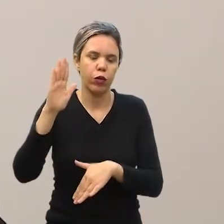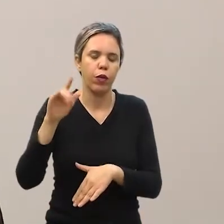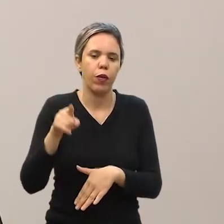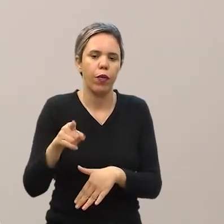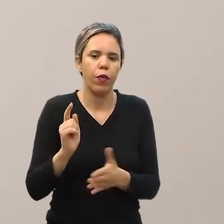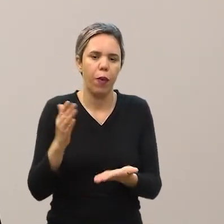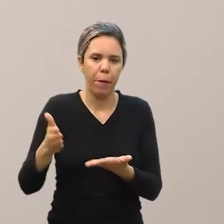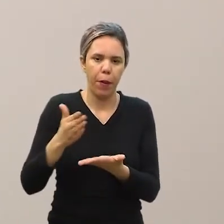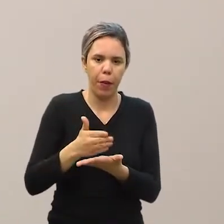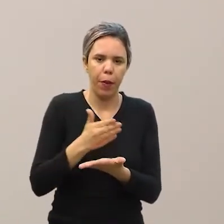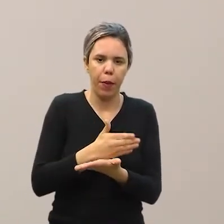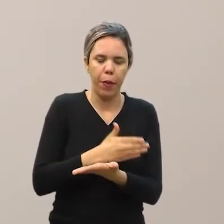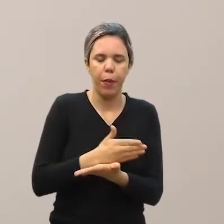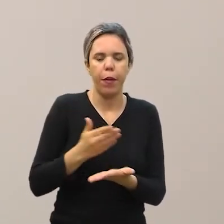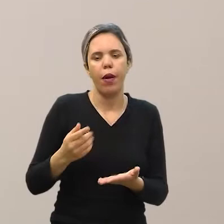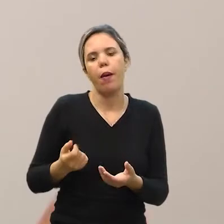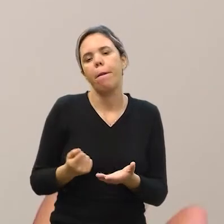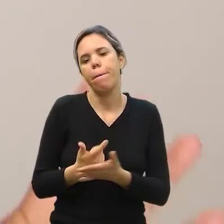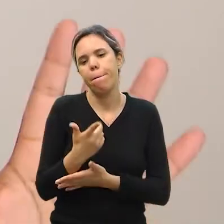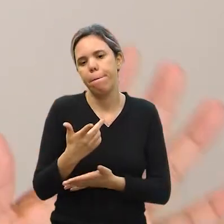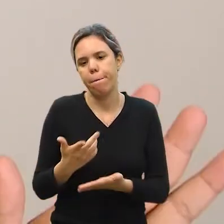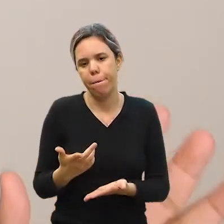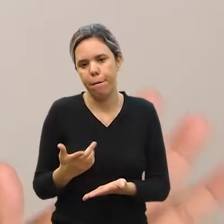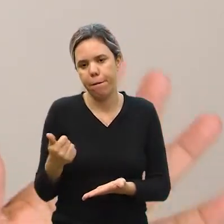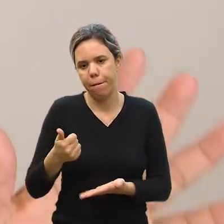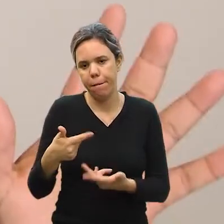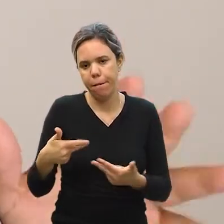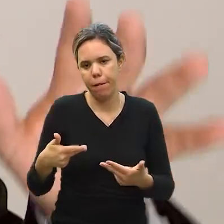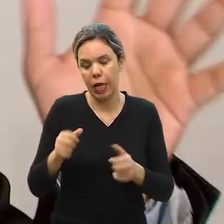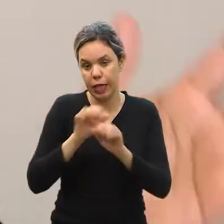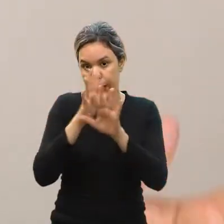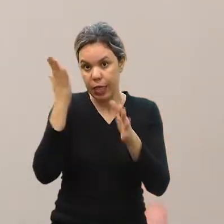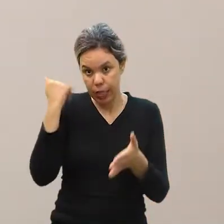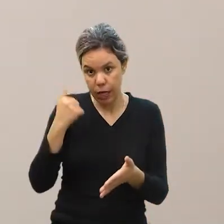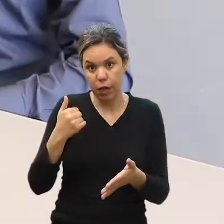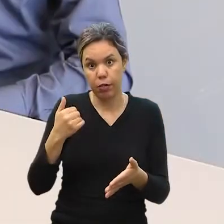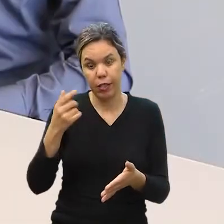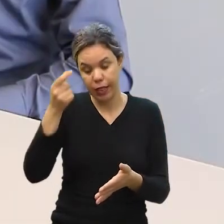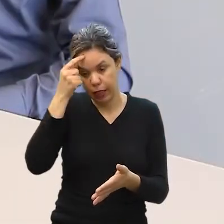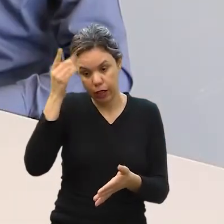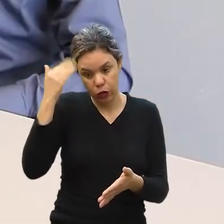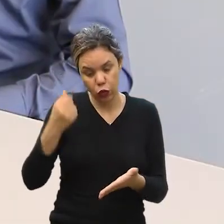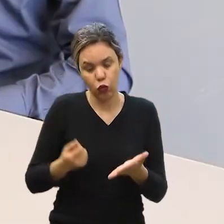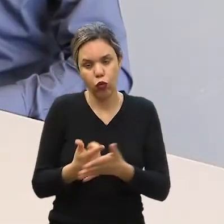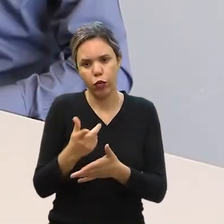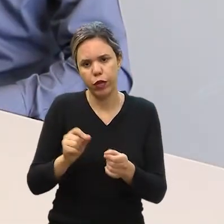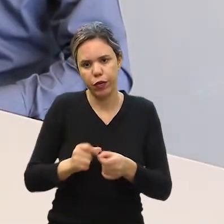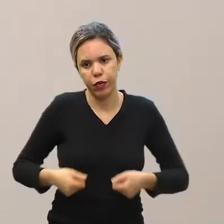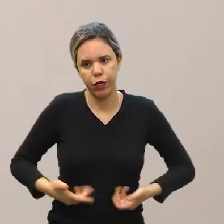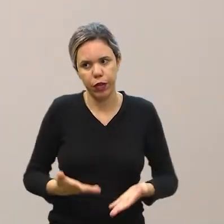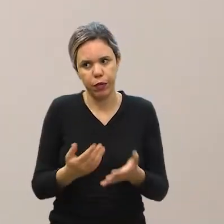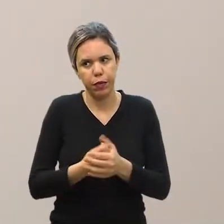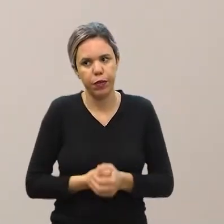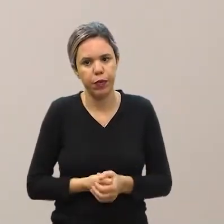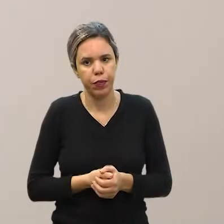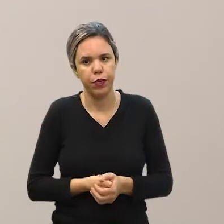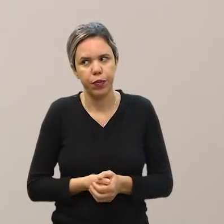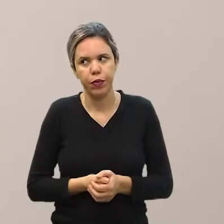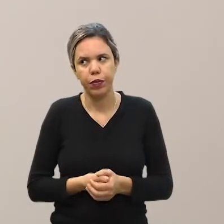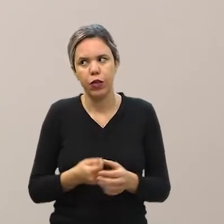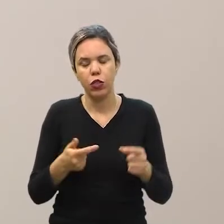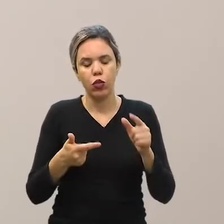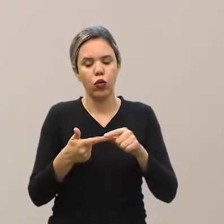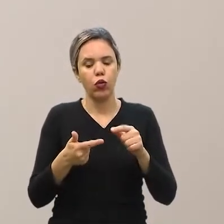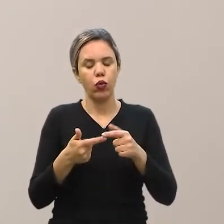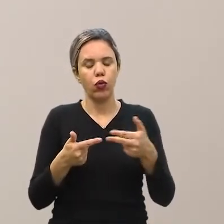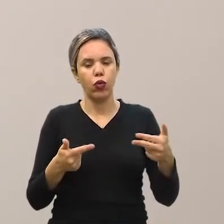precisar parcelar ou financiar. Então, a primeira coisa é ter clareza da dimensão dessa compra que você vai fazer. Segunda